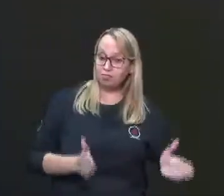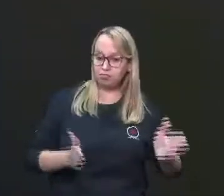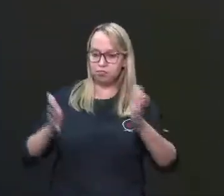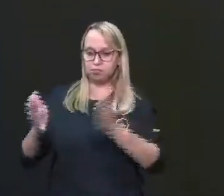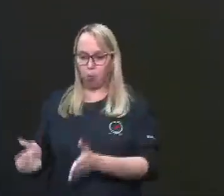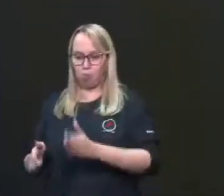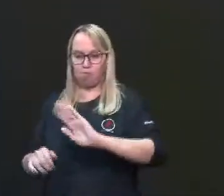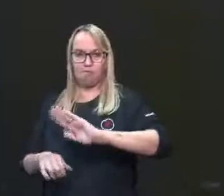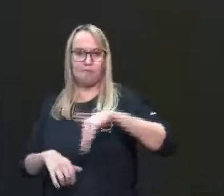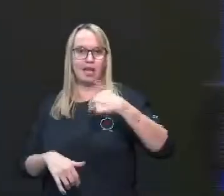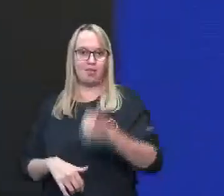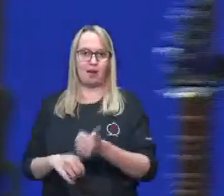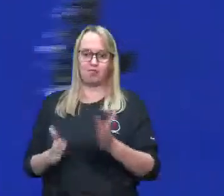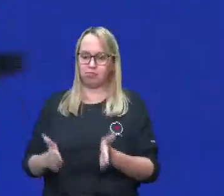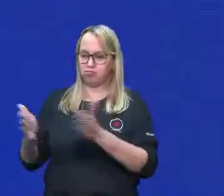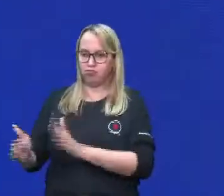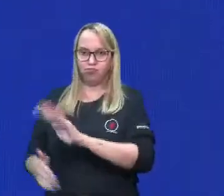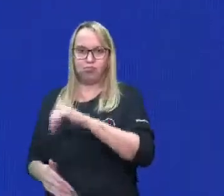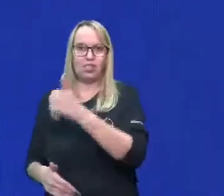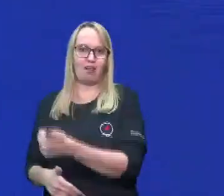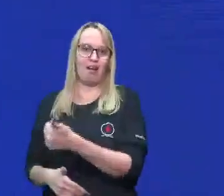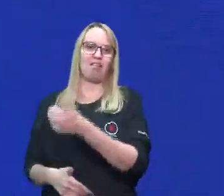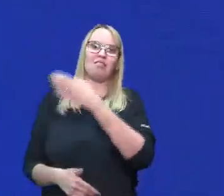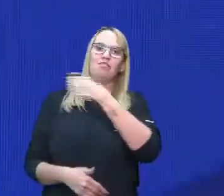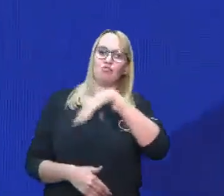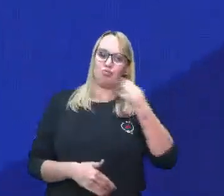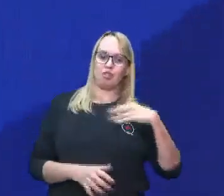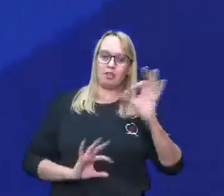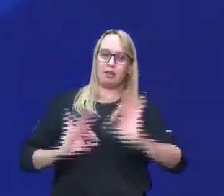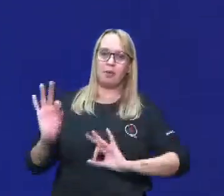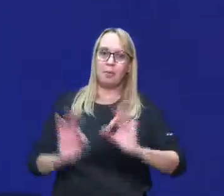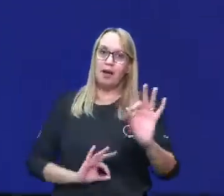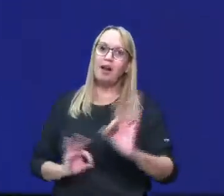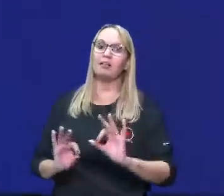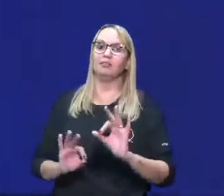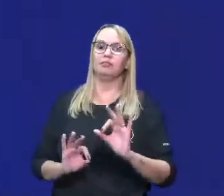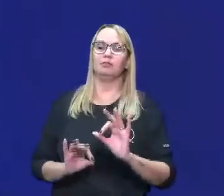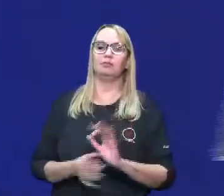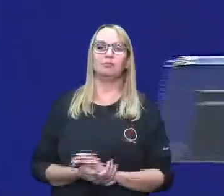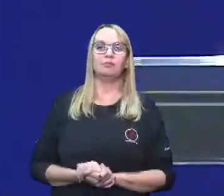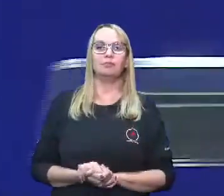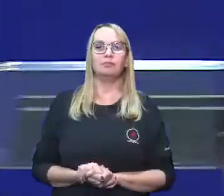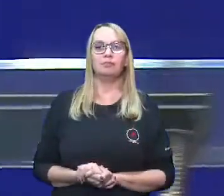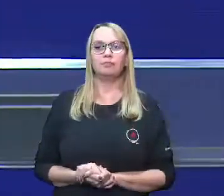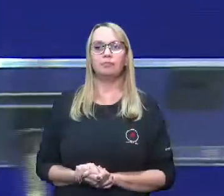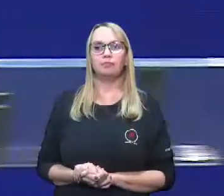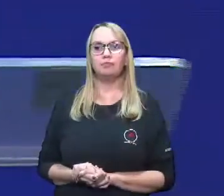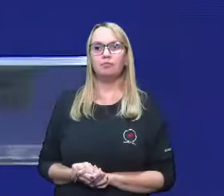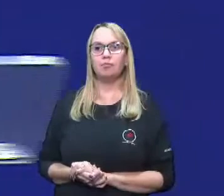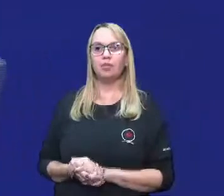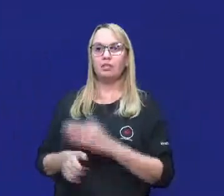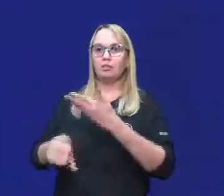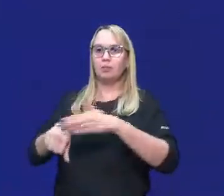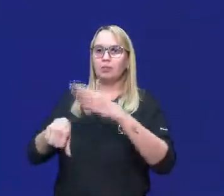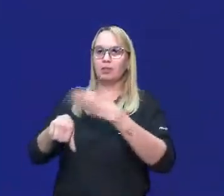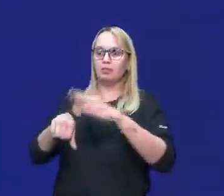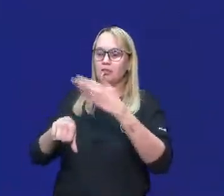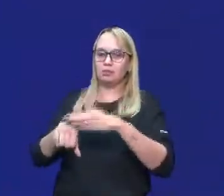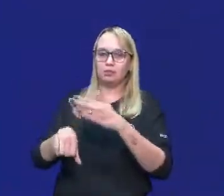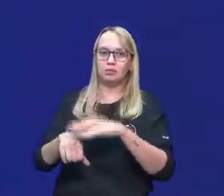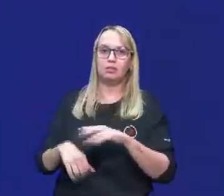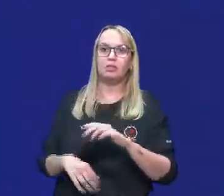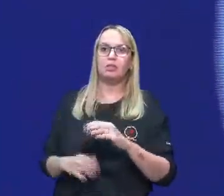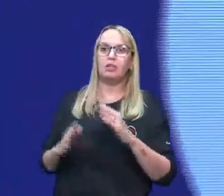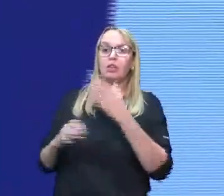fase. José agora está sendo preparado para a próxima fase, e na fase da casa de Potifar, a Bíblia